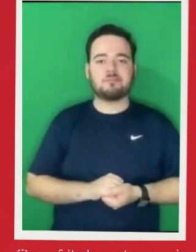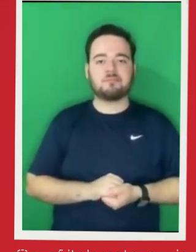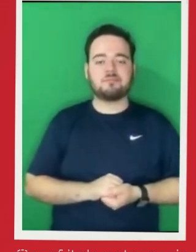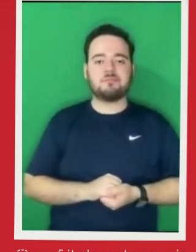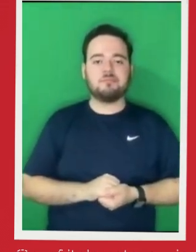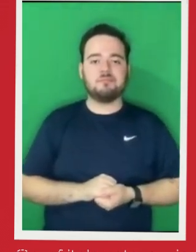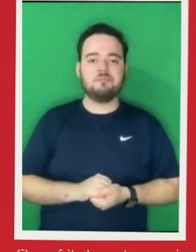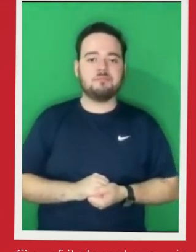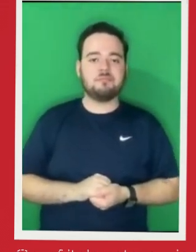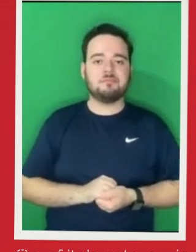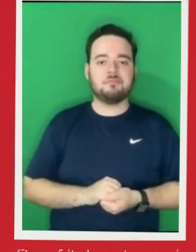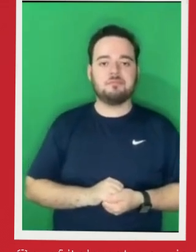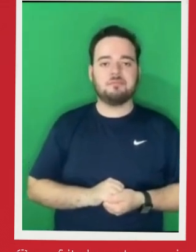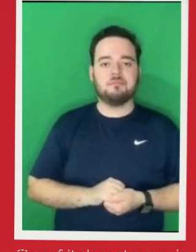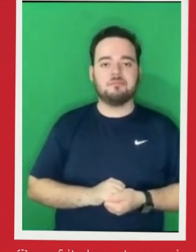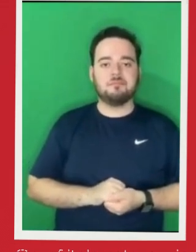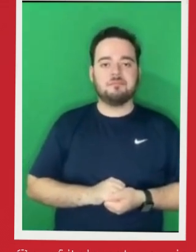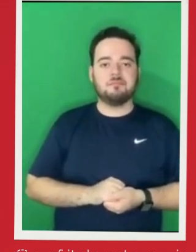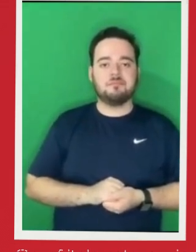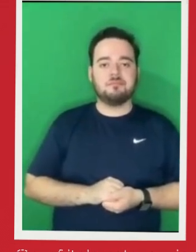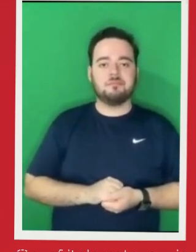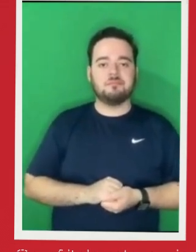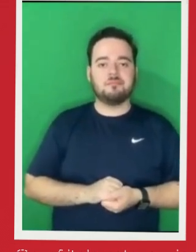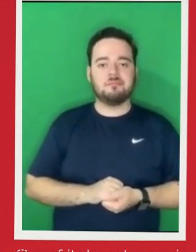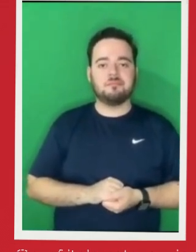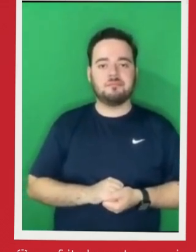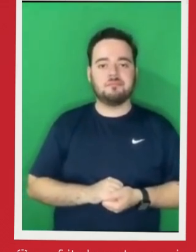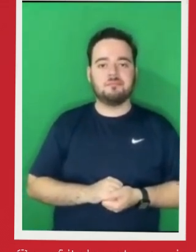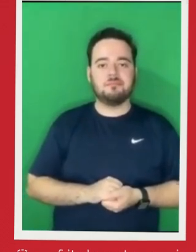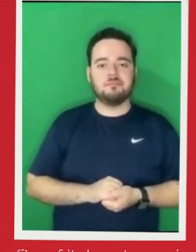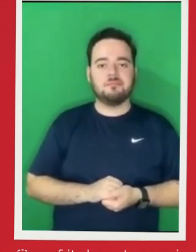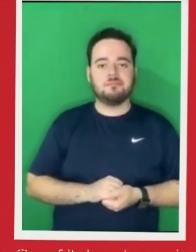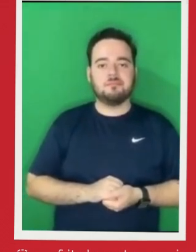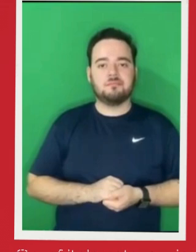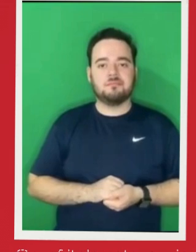Vamos lá, para não me perder. Eita, que eu virei ao contrário no caderninho.